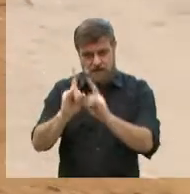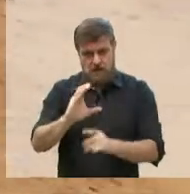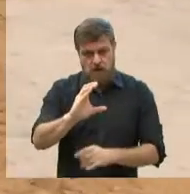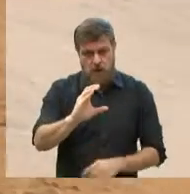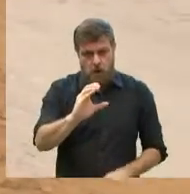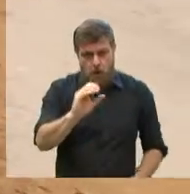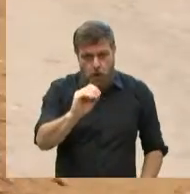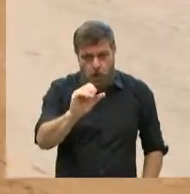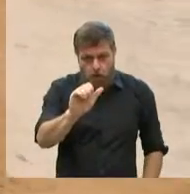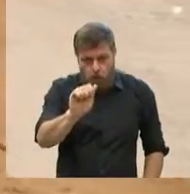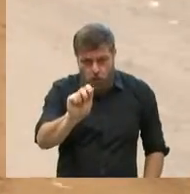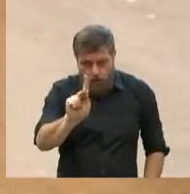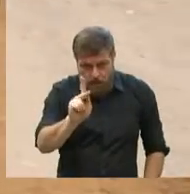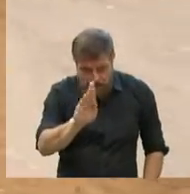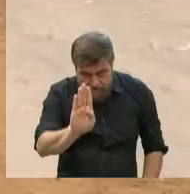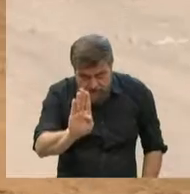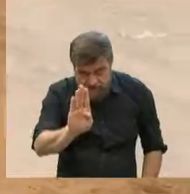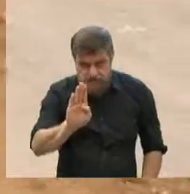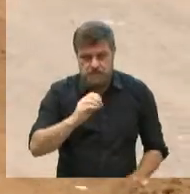no ano de